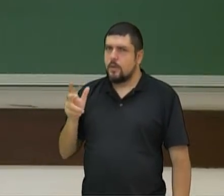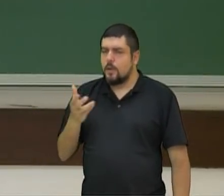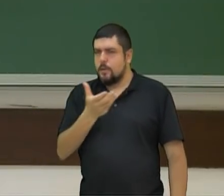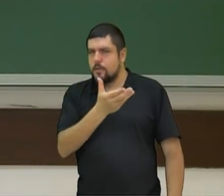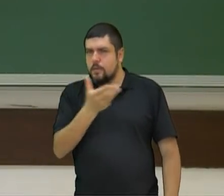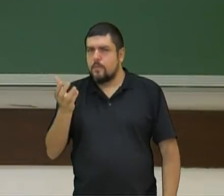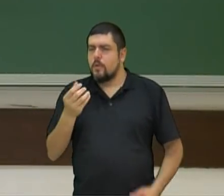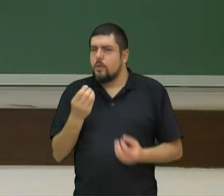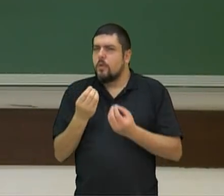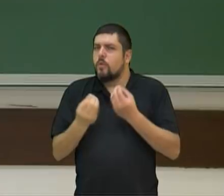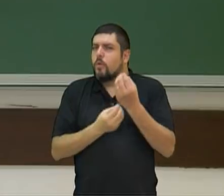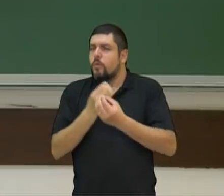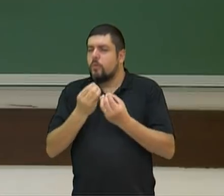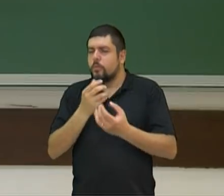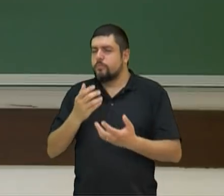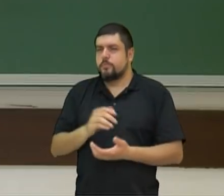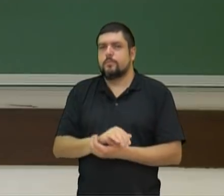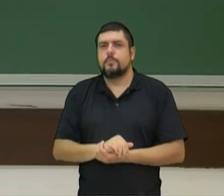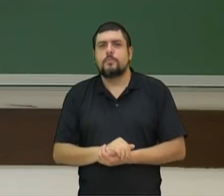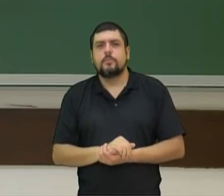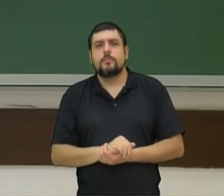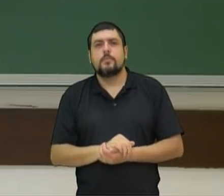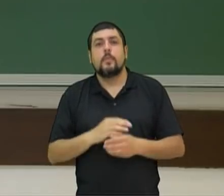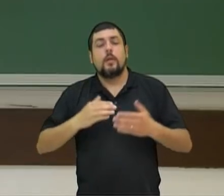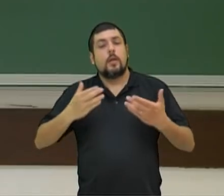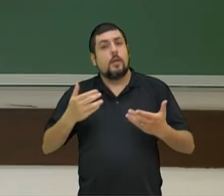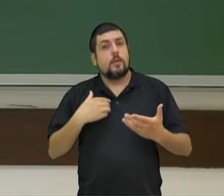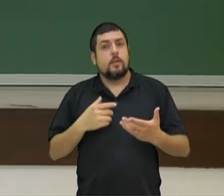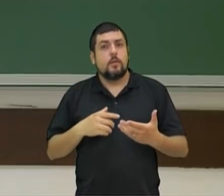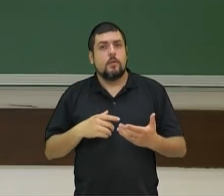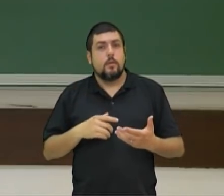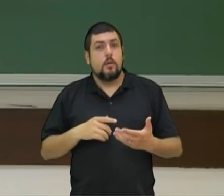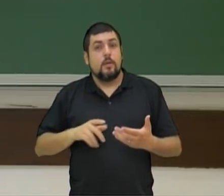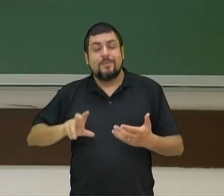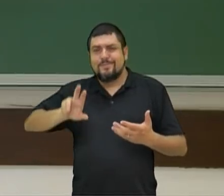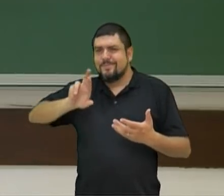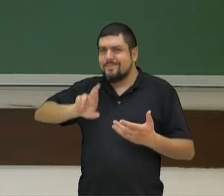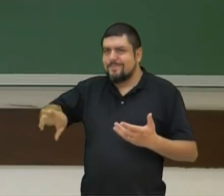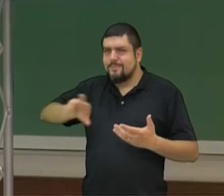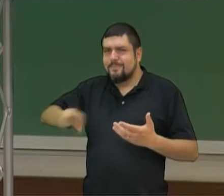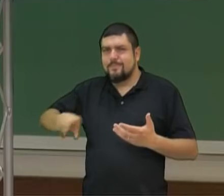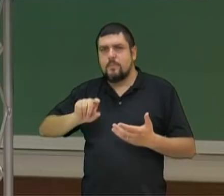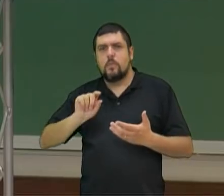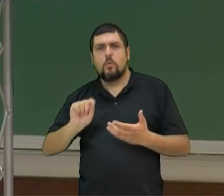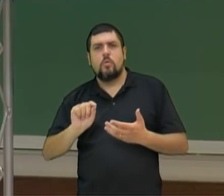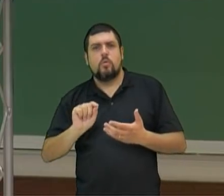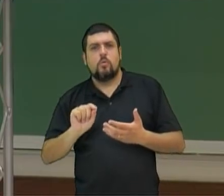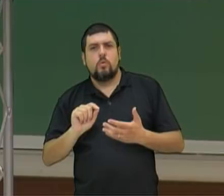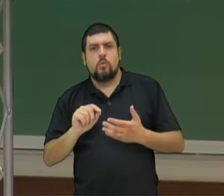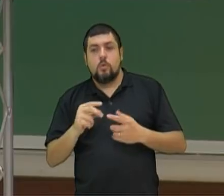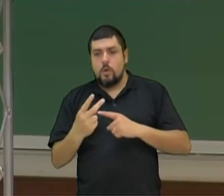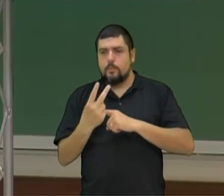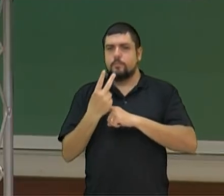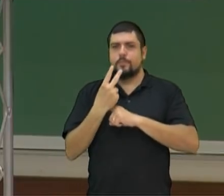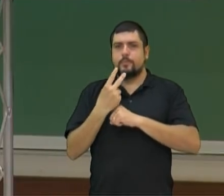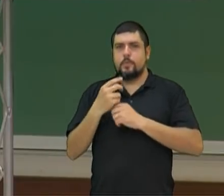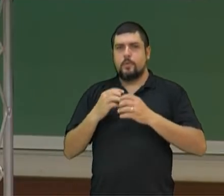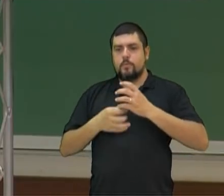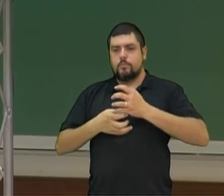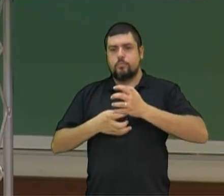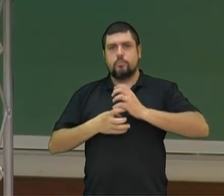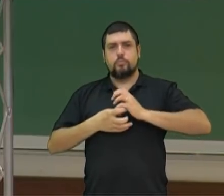ver quão espertos vocês são. Então, não é uma atitude que ajuda na saúde